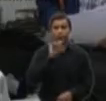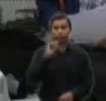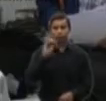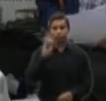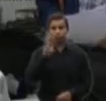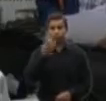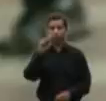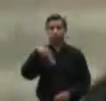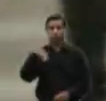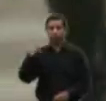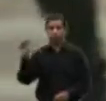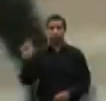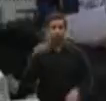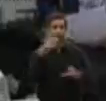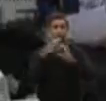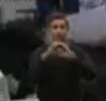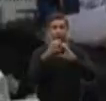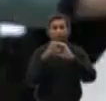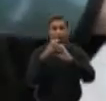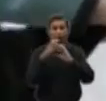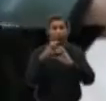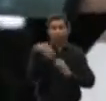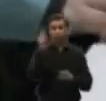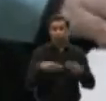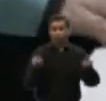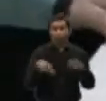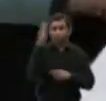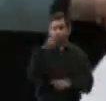Ela encantou a galera cantando músicas nacionais e